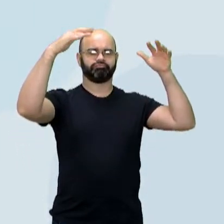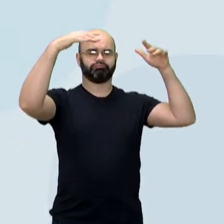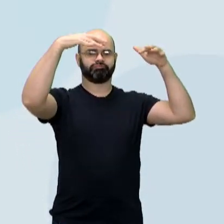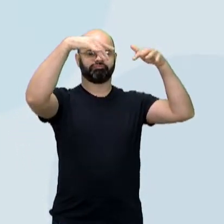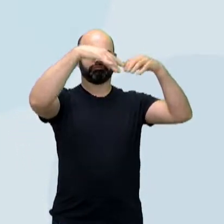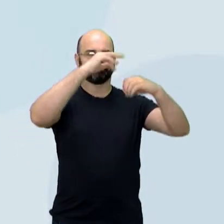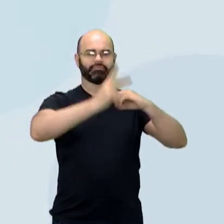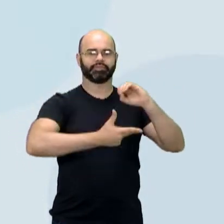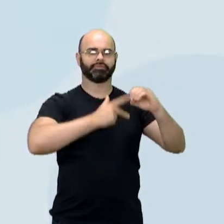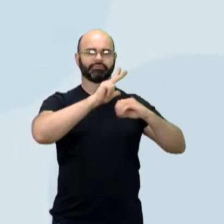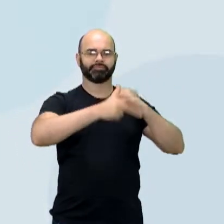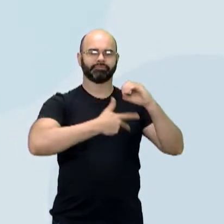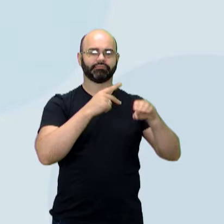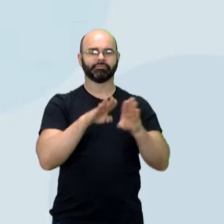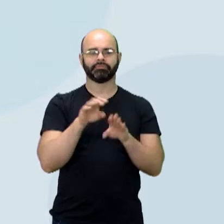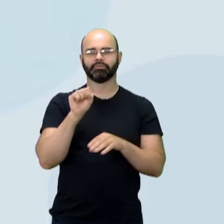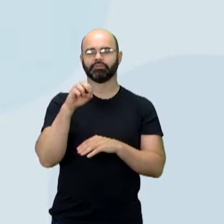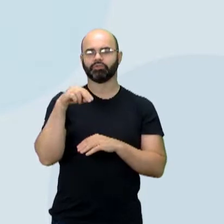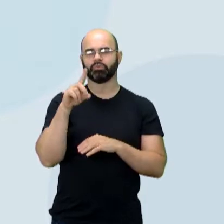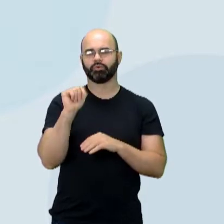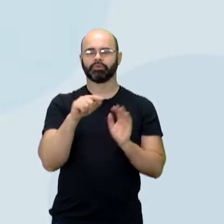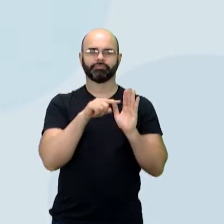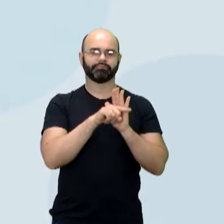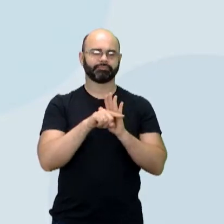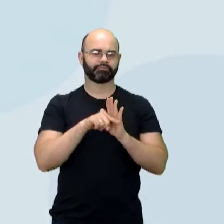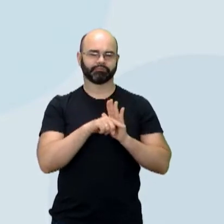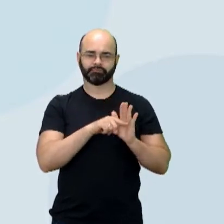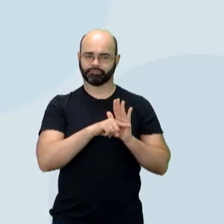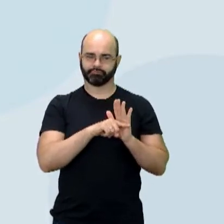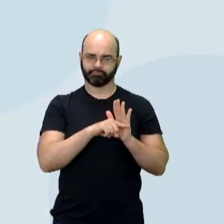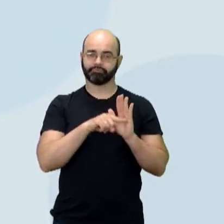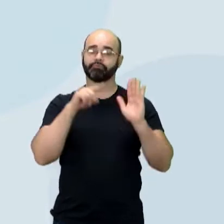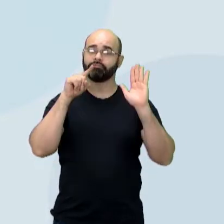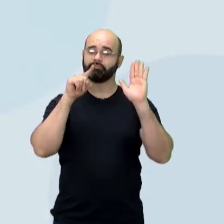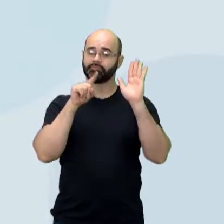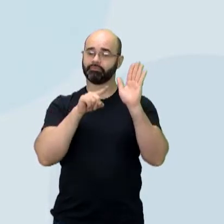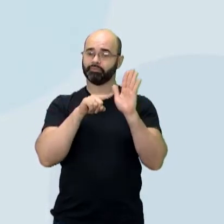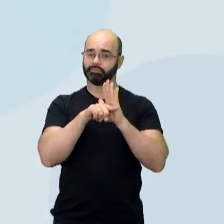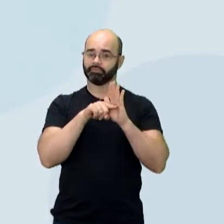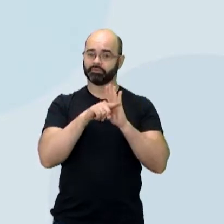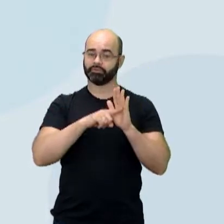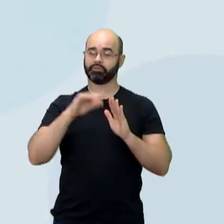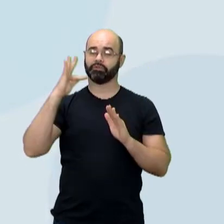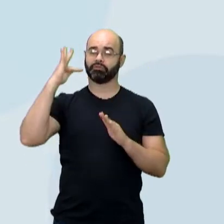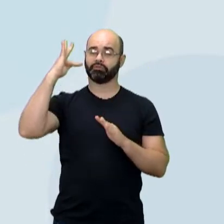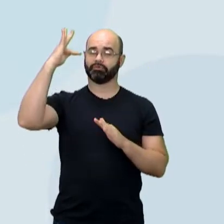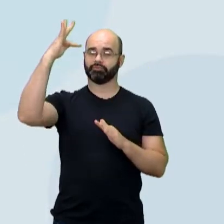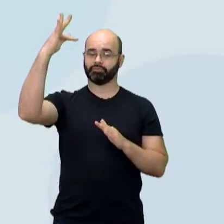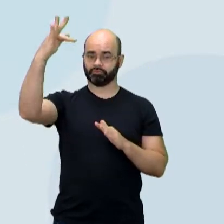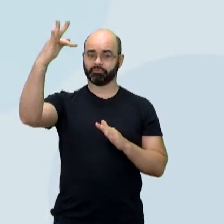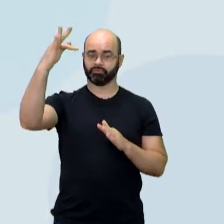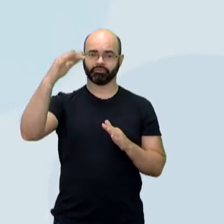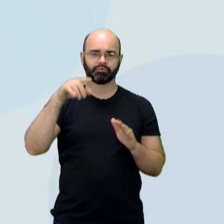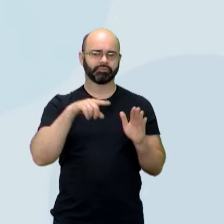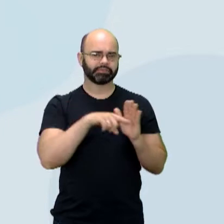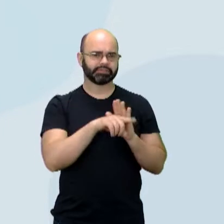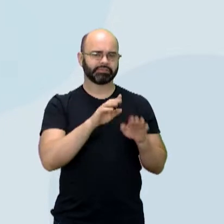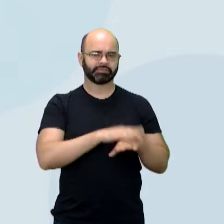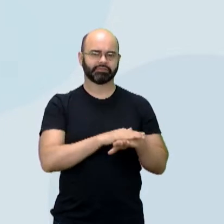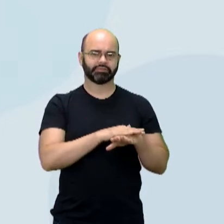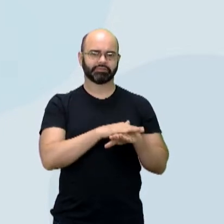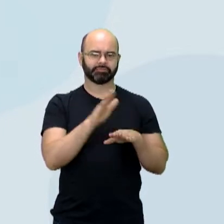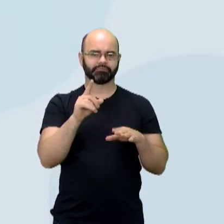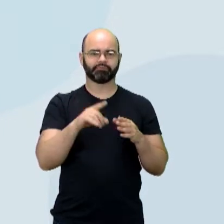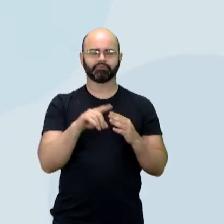do planeta. Futuras pesquisas serão seguramente feitas com base em experimentos espaciais com